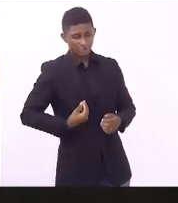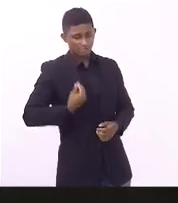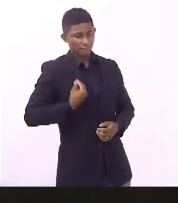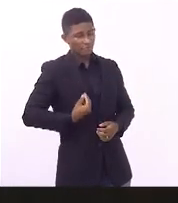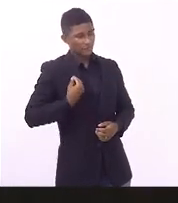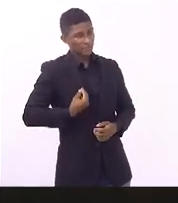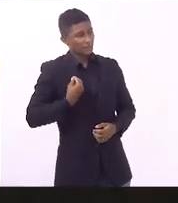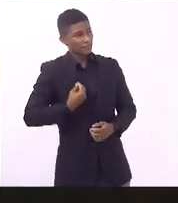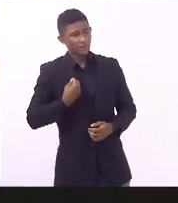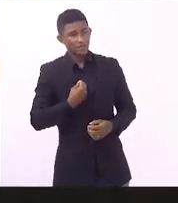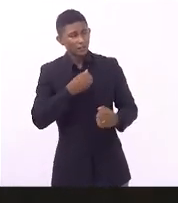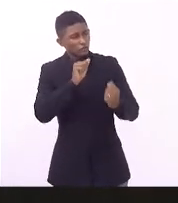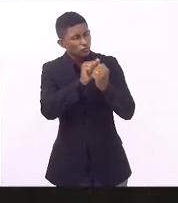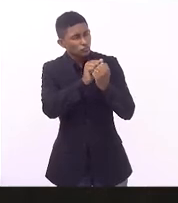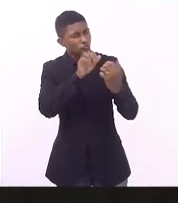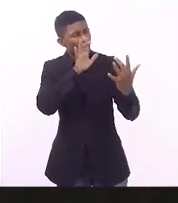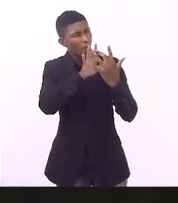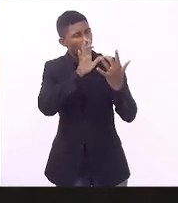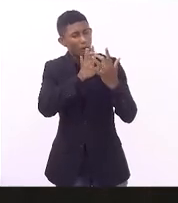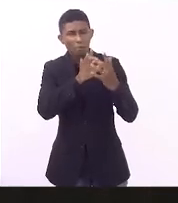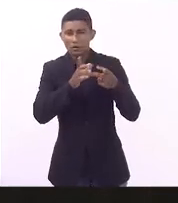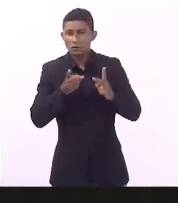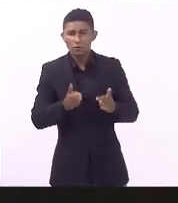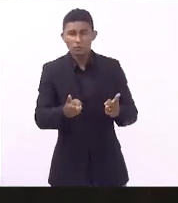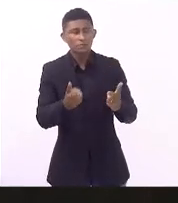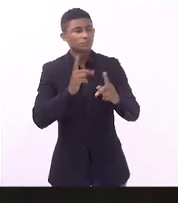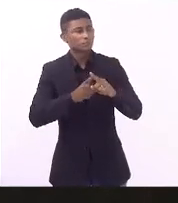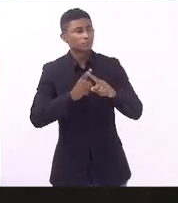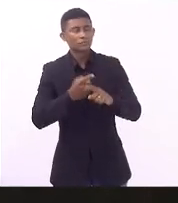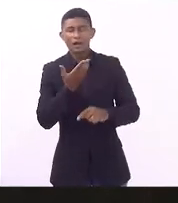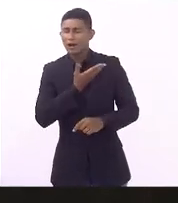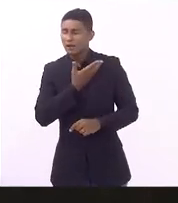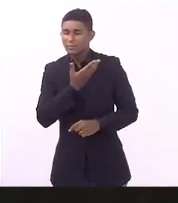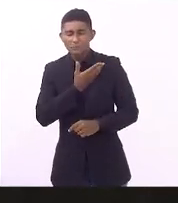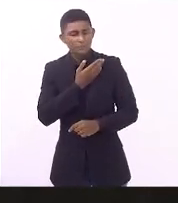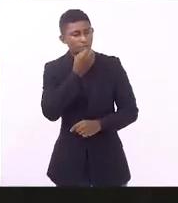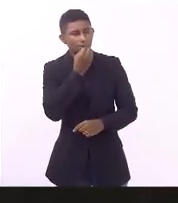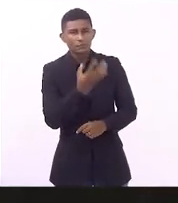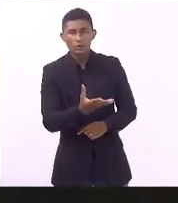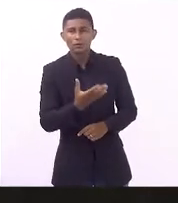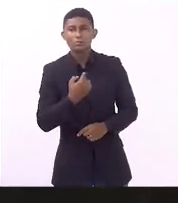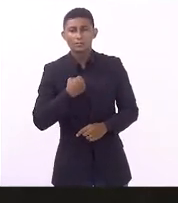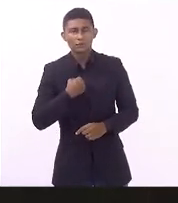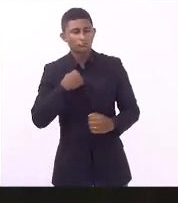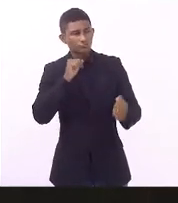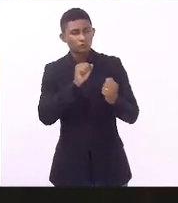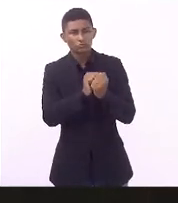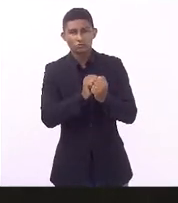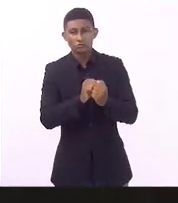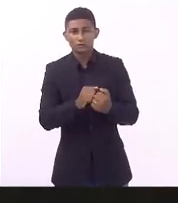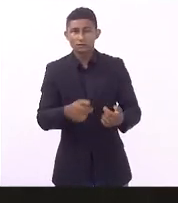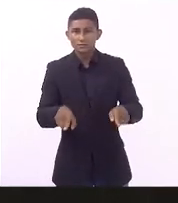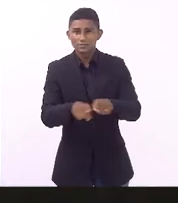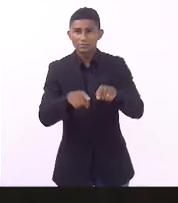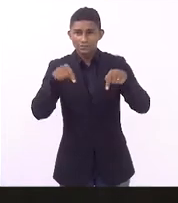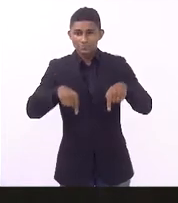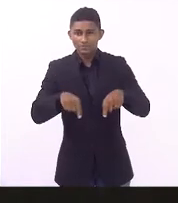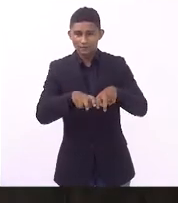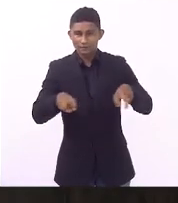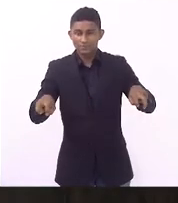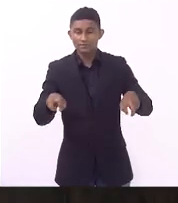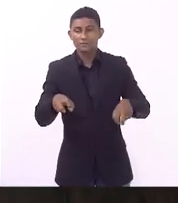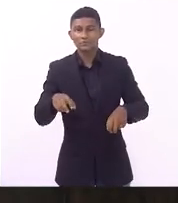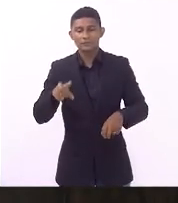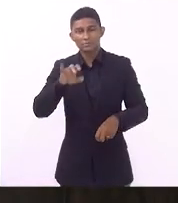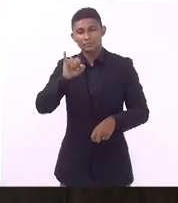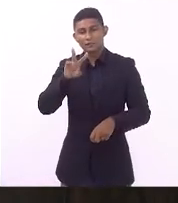porque são amigos muito preciosos, muito queridos, que eu construí. Bom, e falando aqui da mesa, o Ivan eu já conheço há